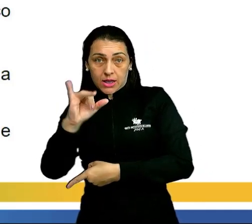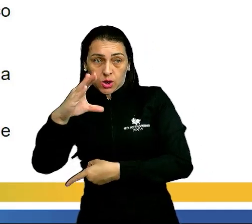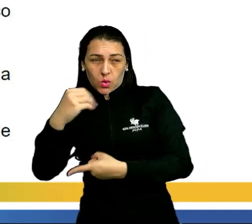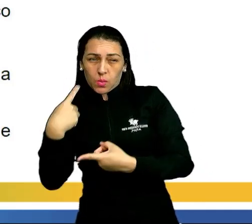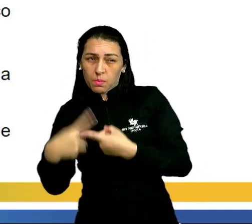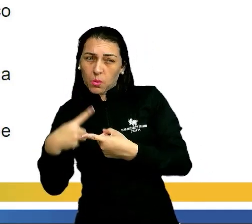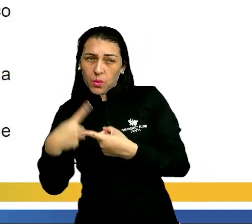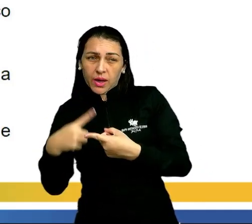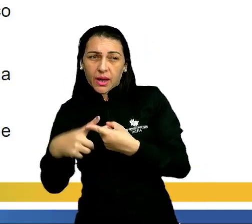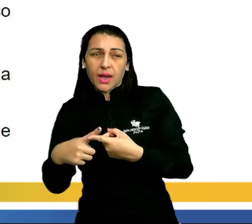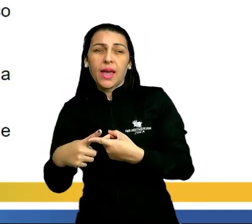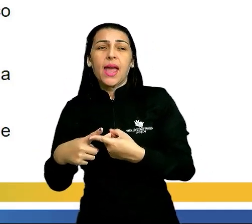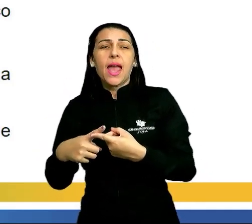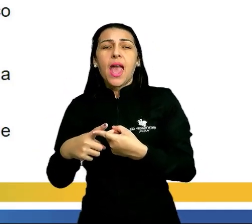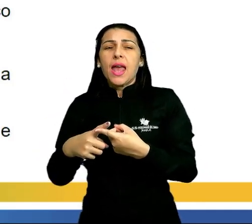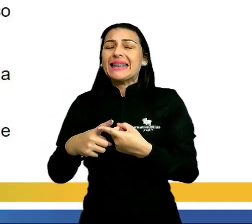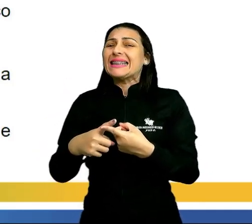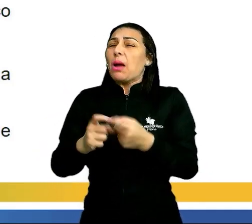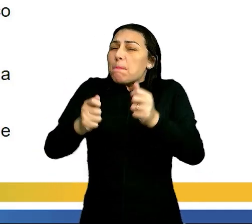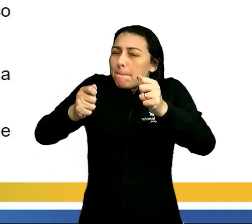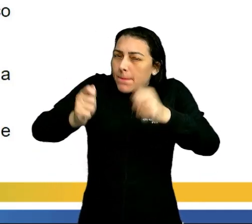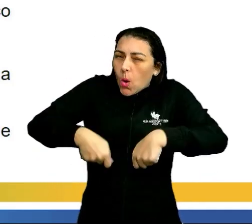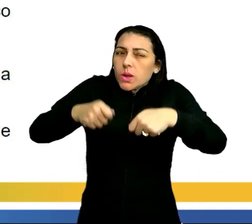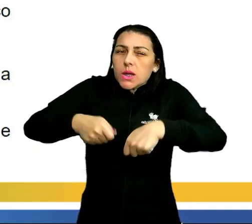cético, porque considera